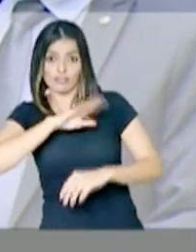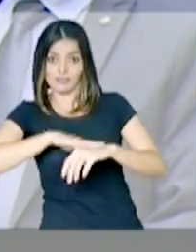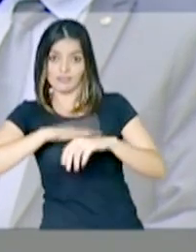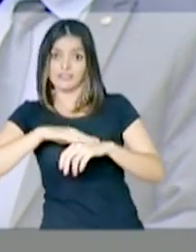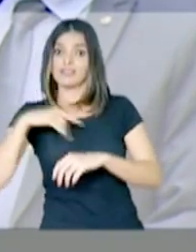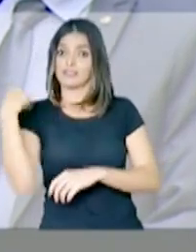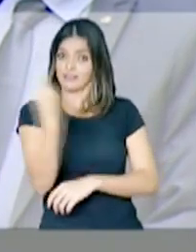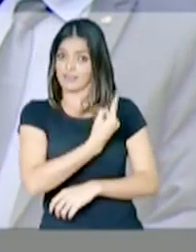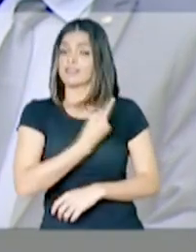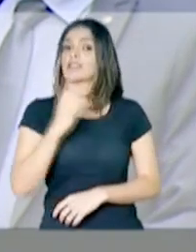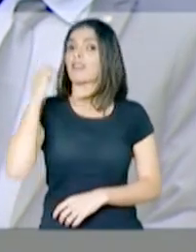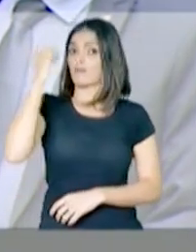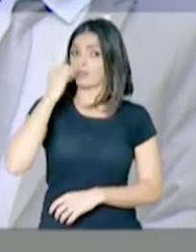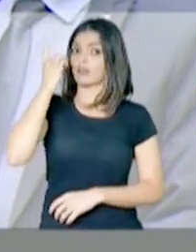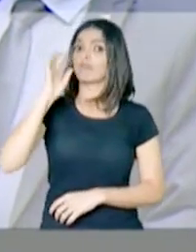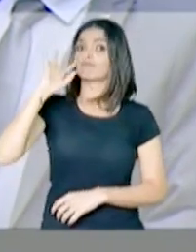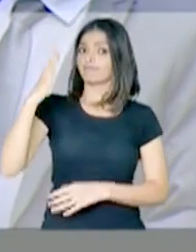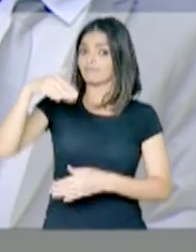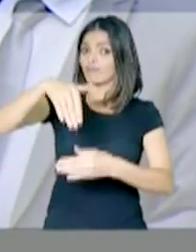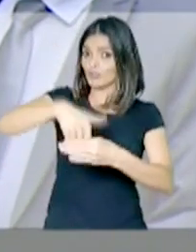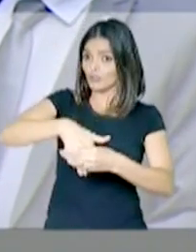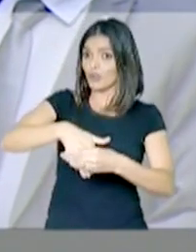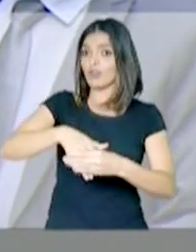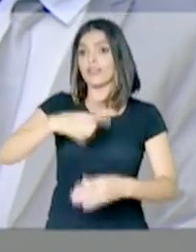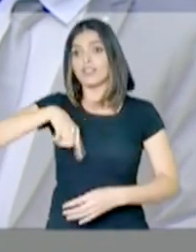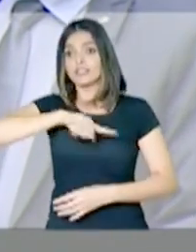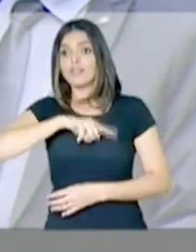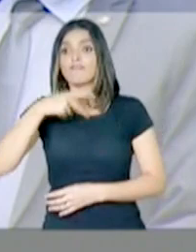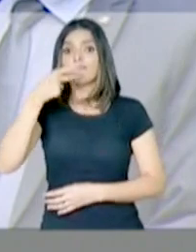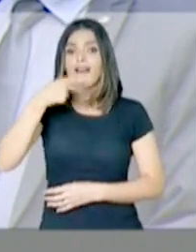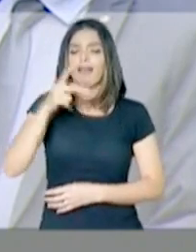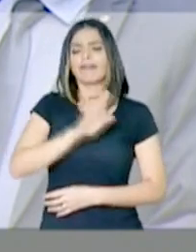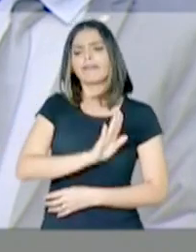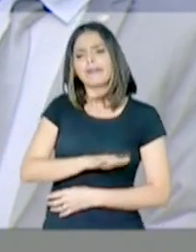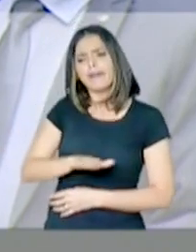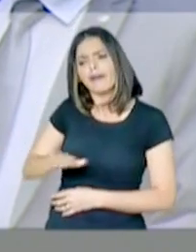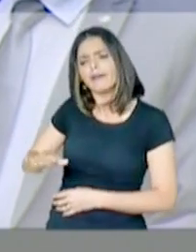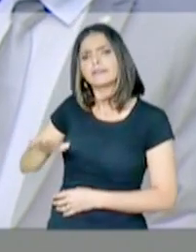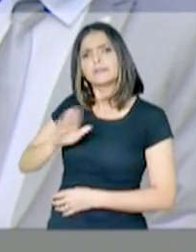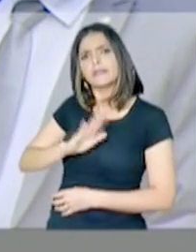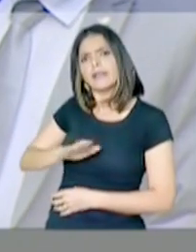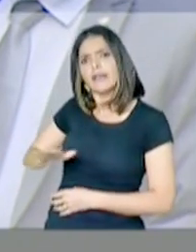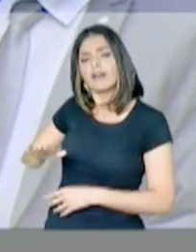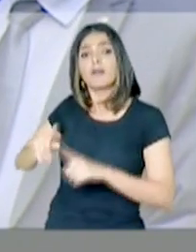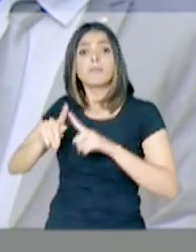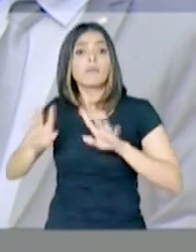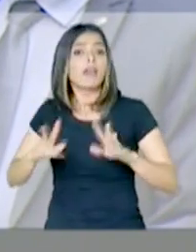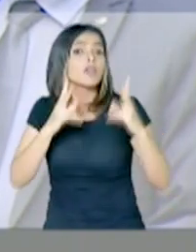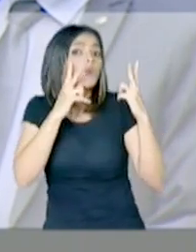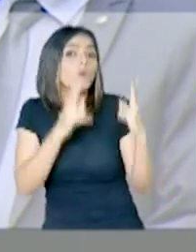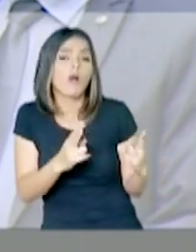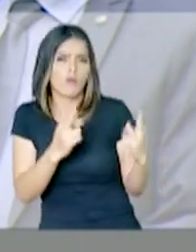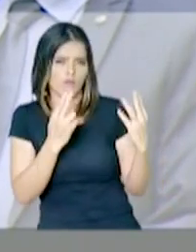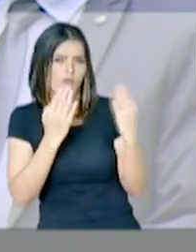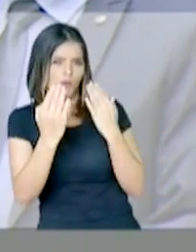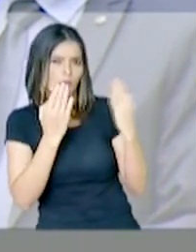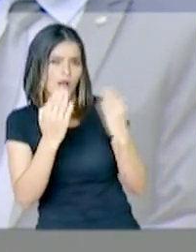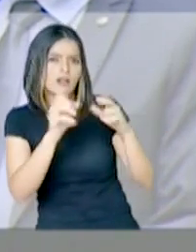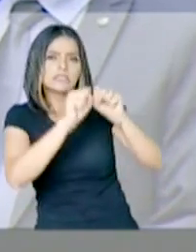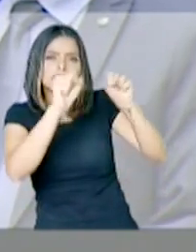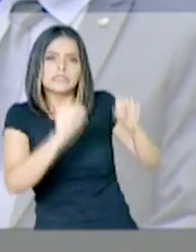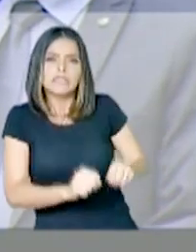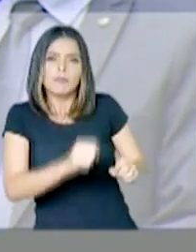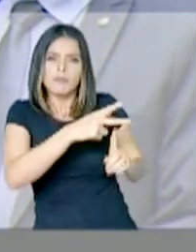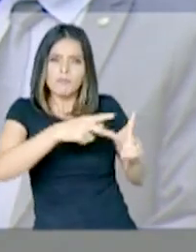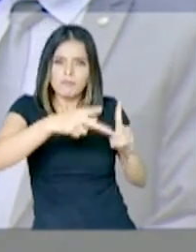de todos nós, e todos nós falamos de criança aqui, mas o nosso sistema previdenciário